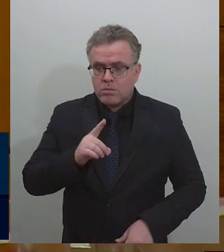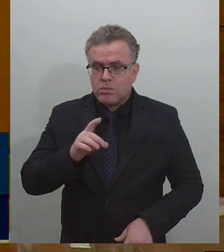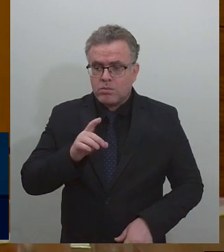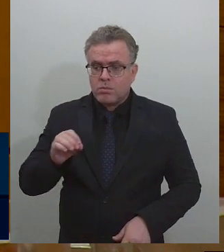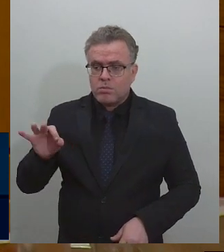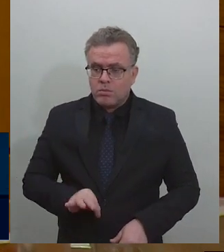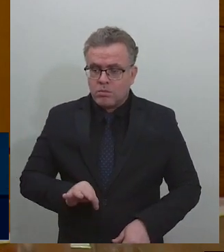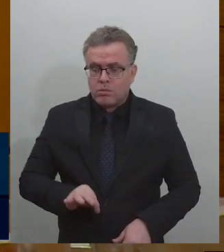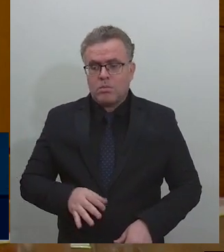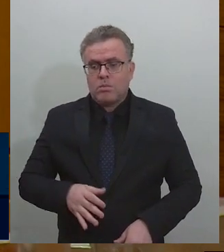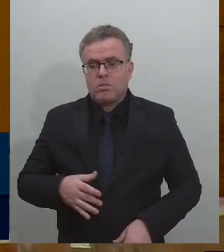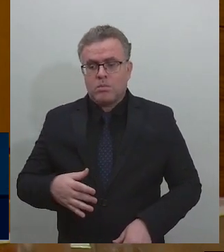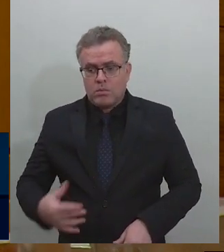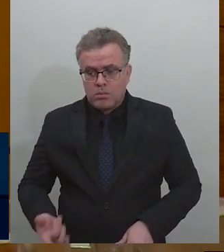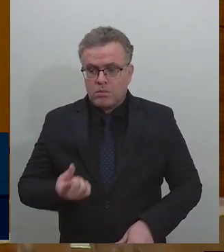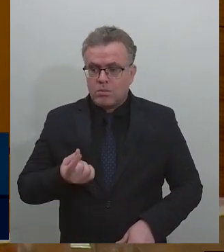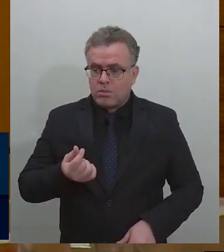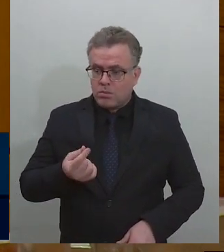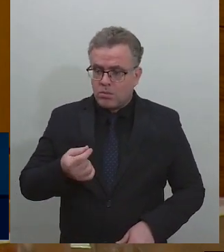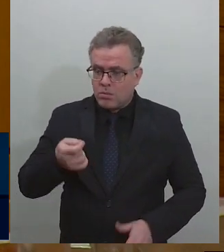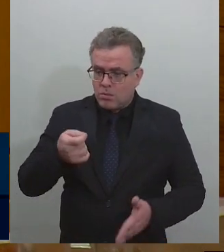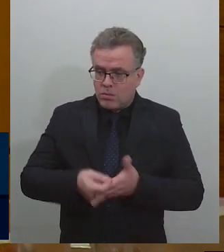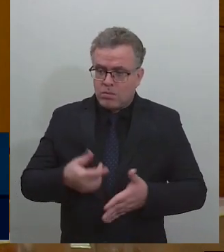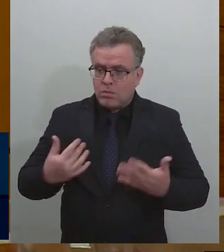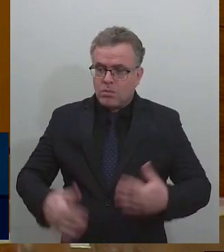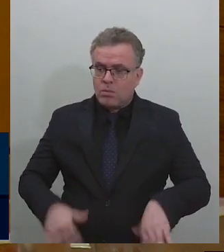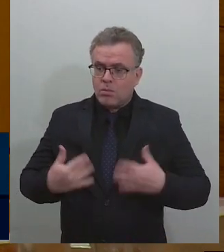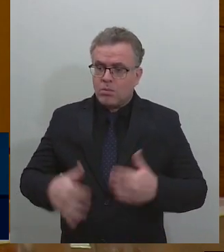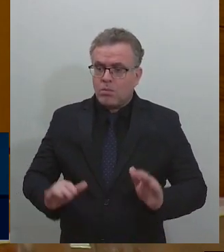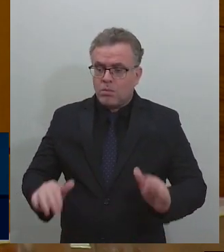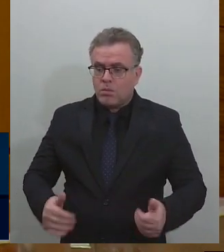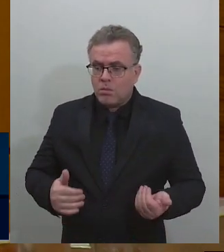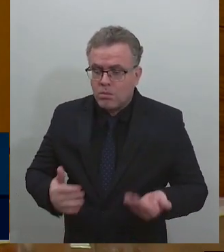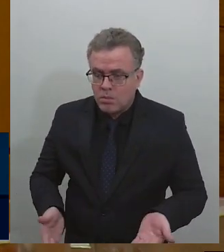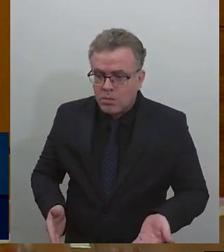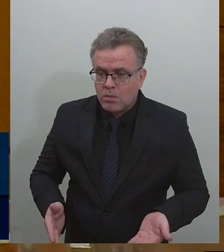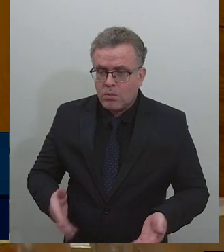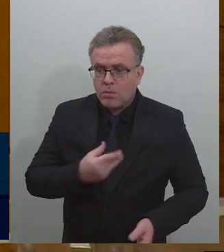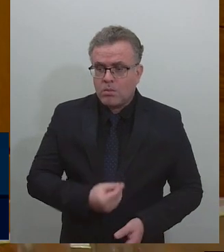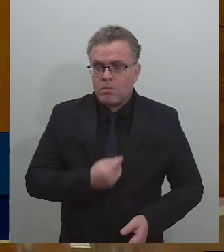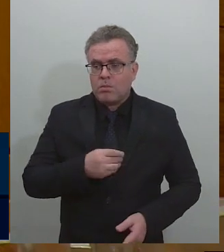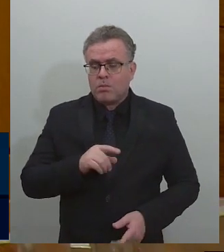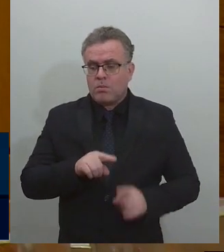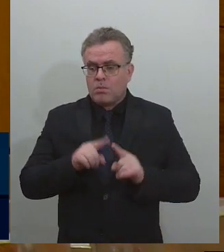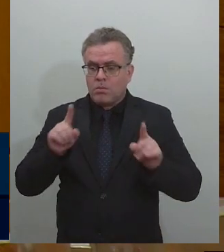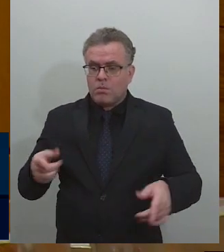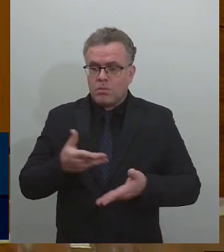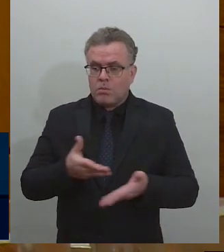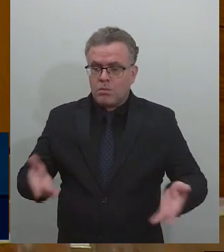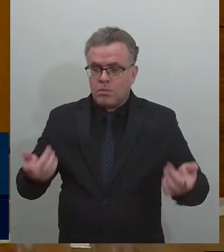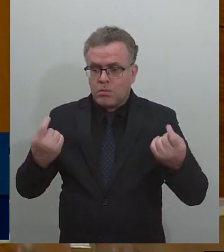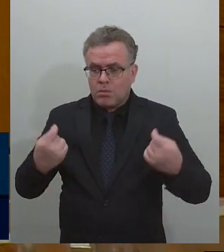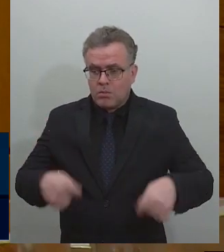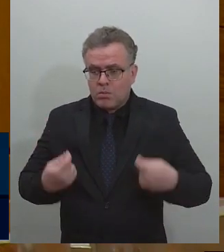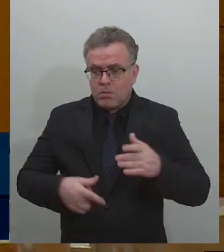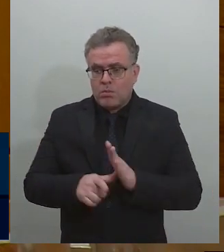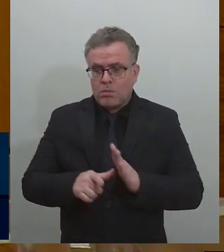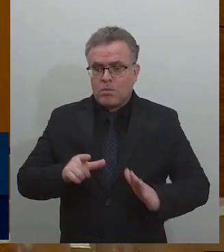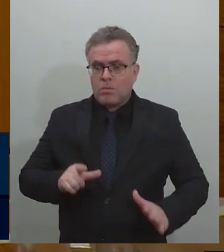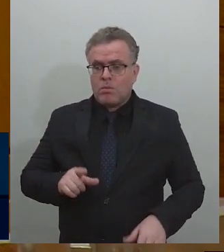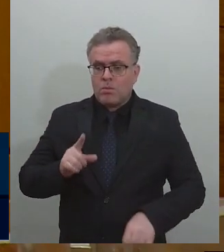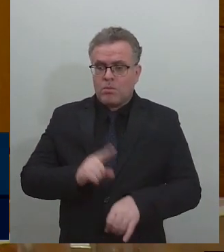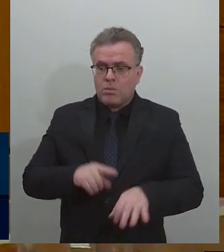contribuição. Ou seja, matérias como essa que impactam na vida do cidadão, precisamos ter o tempo devido, presidente, para a gente analisar.